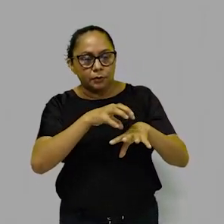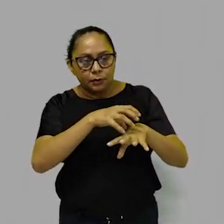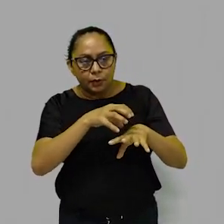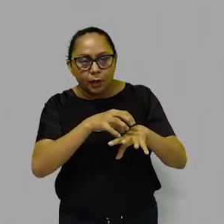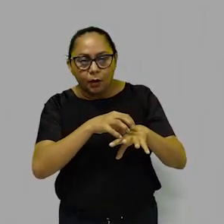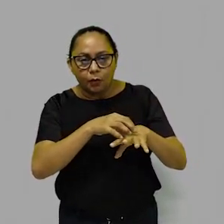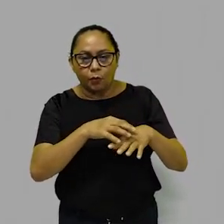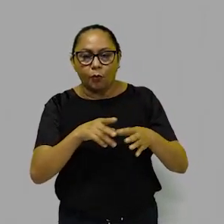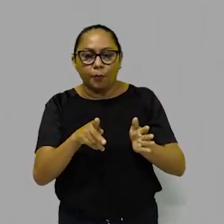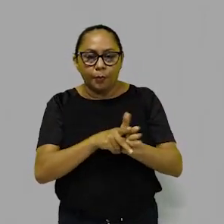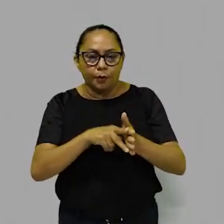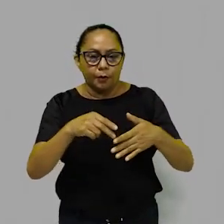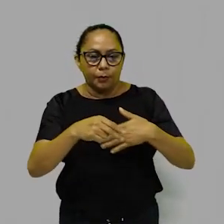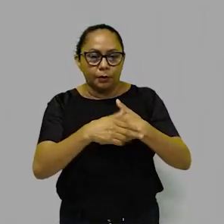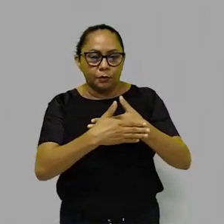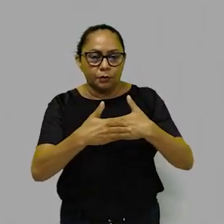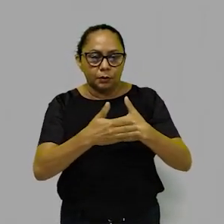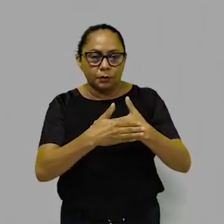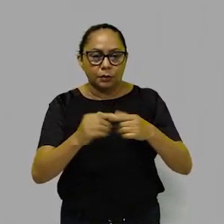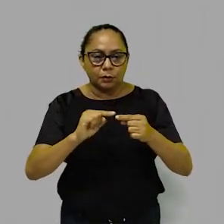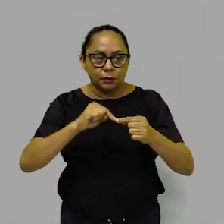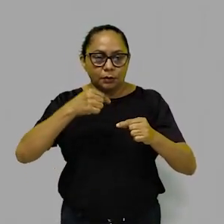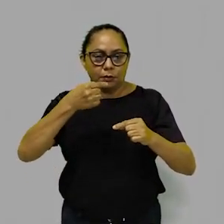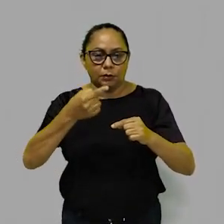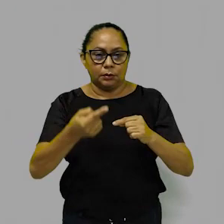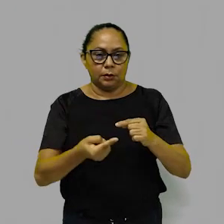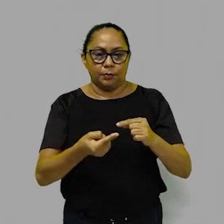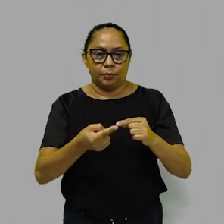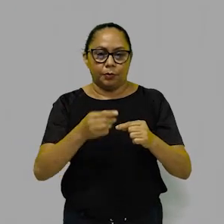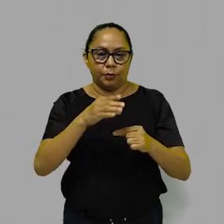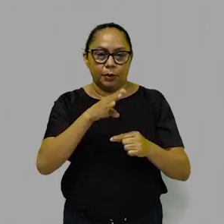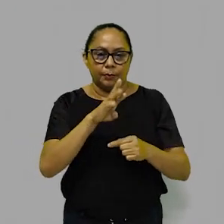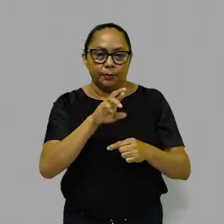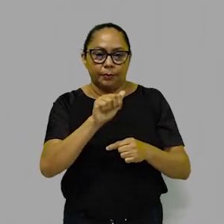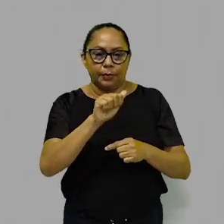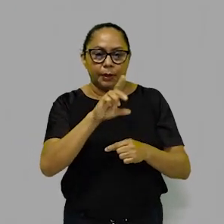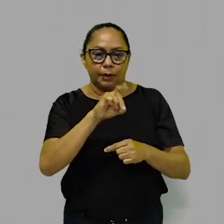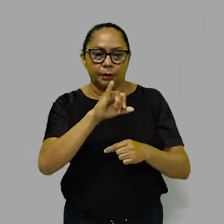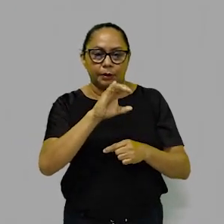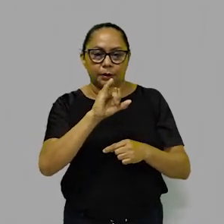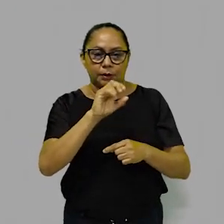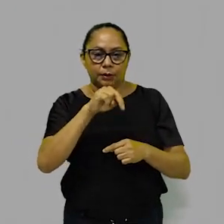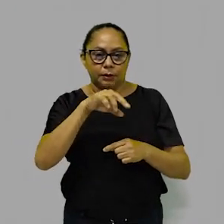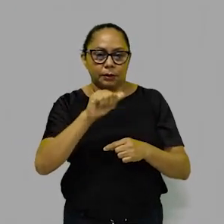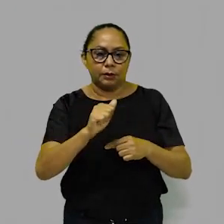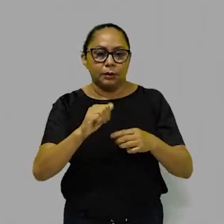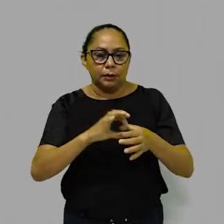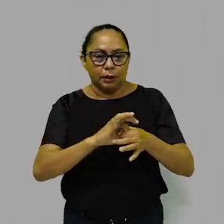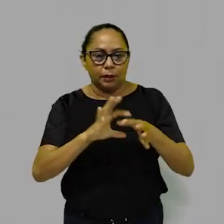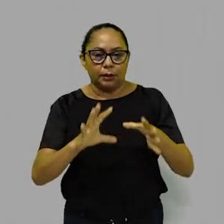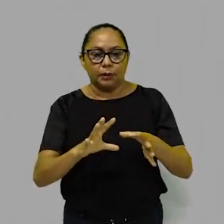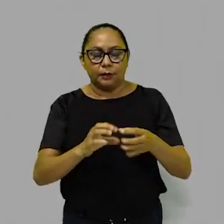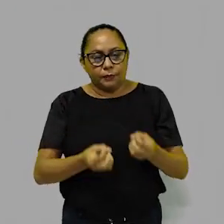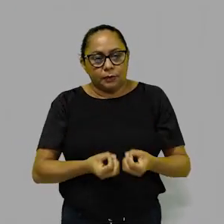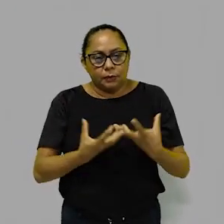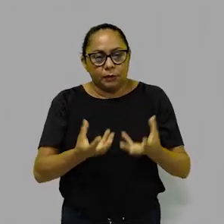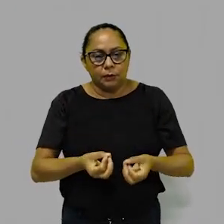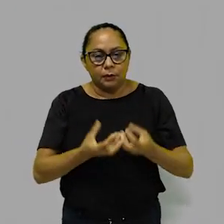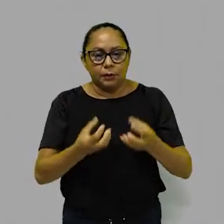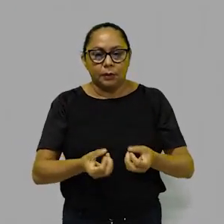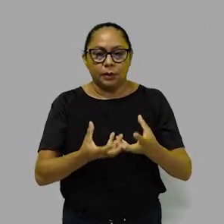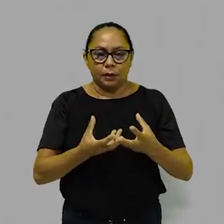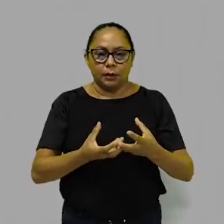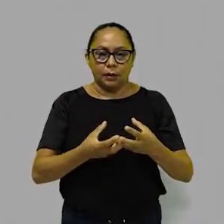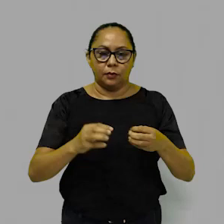pelos tecidos, né? E depois que essa bradicina é liberada, ocorre uma estimulação de células